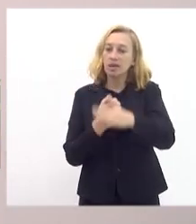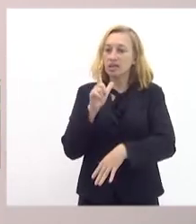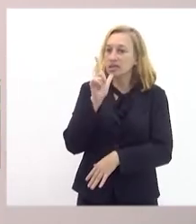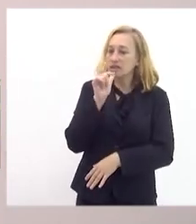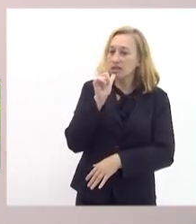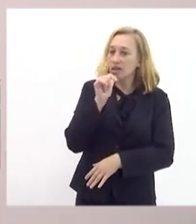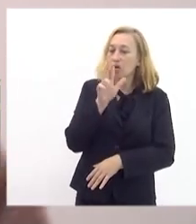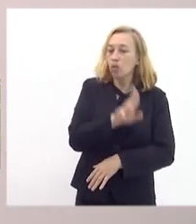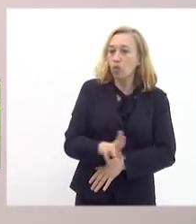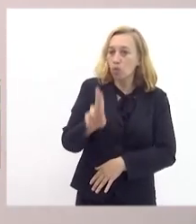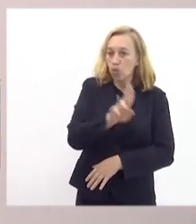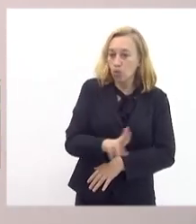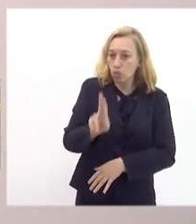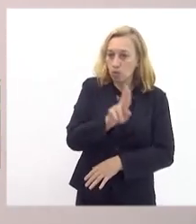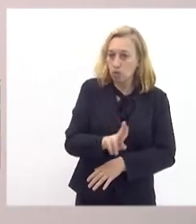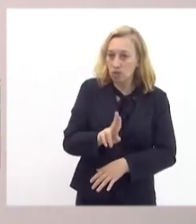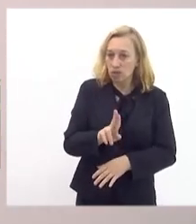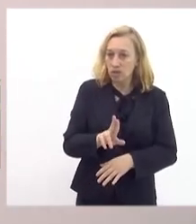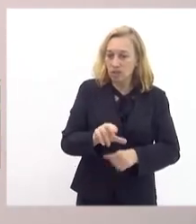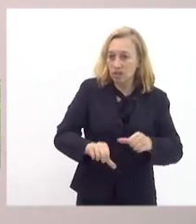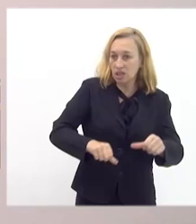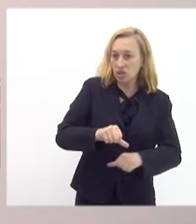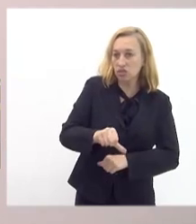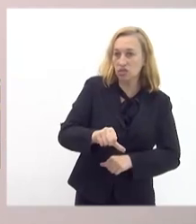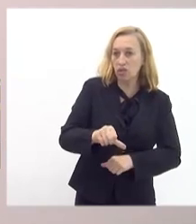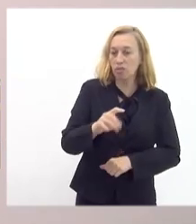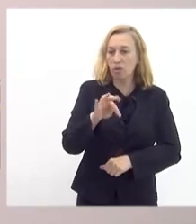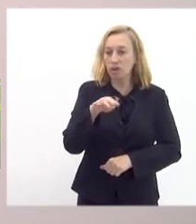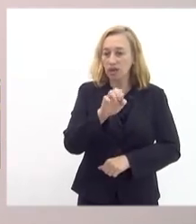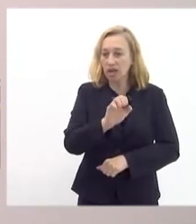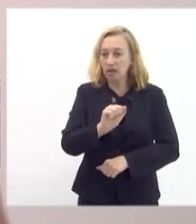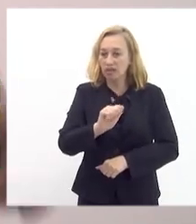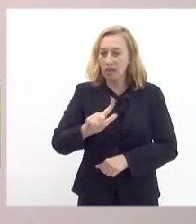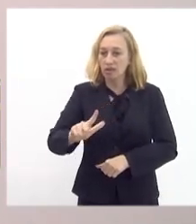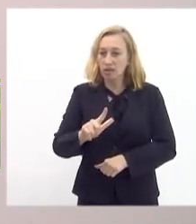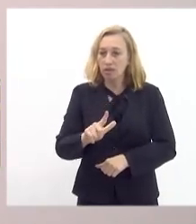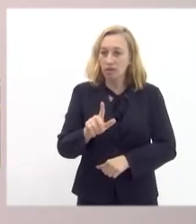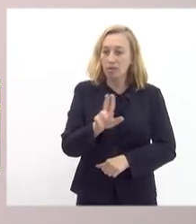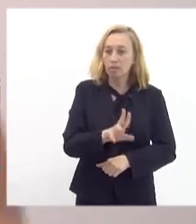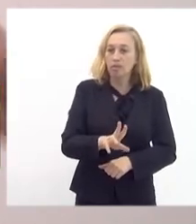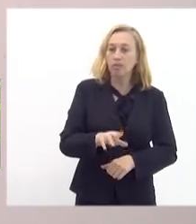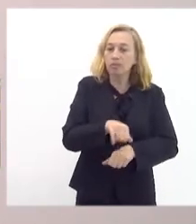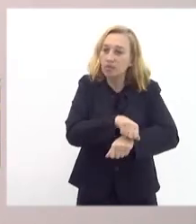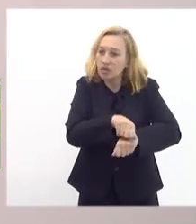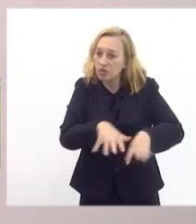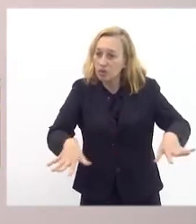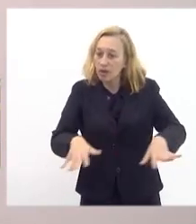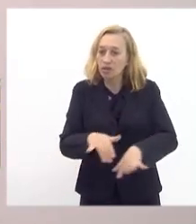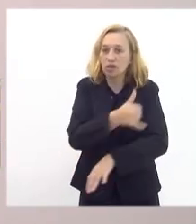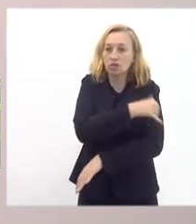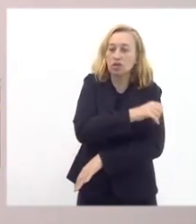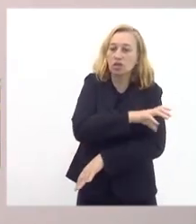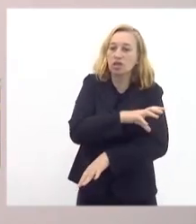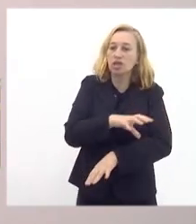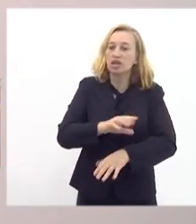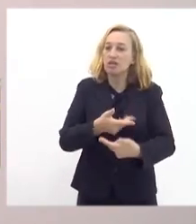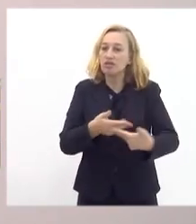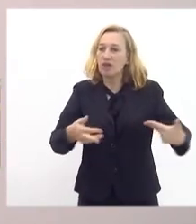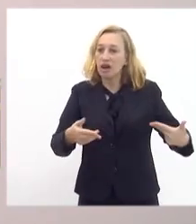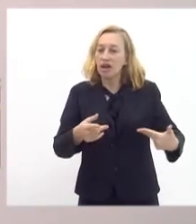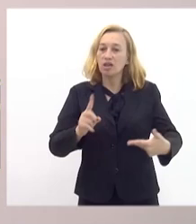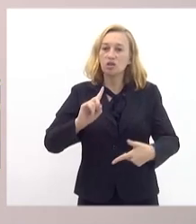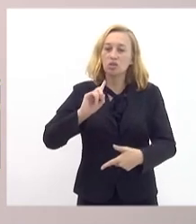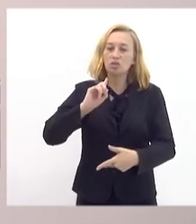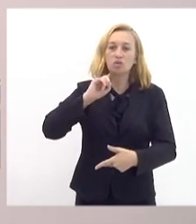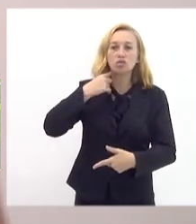poluída no Guandu transforma ela potável para abastecer o estado do Rio de Janeiro e descarta milhões de toneladas de